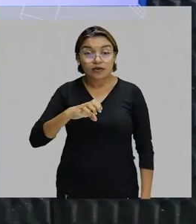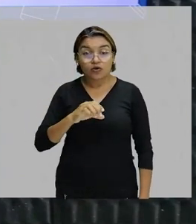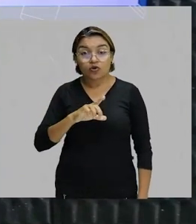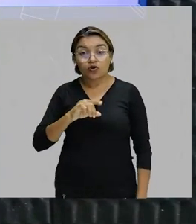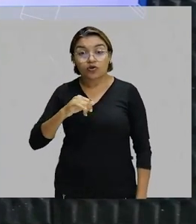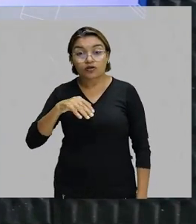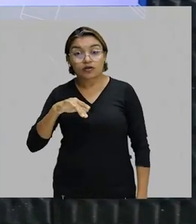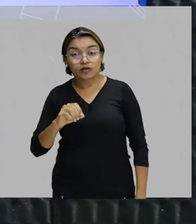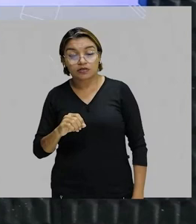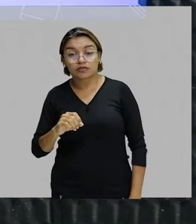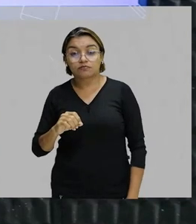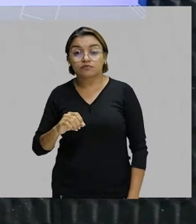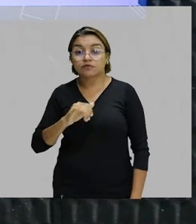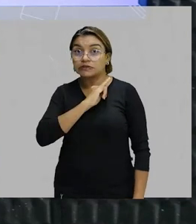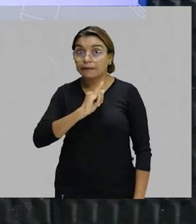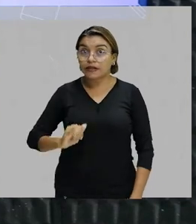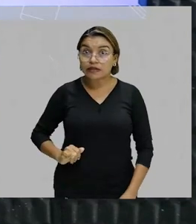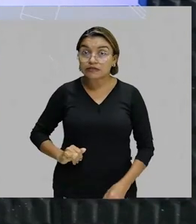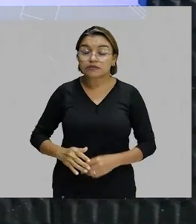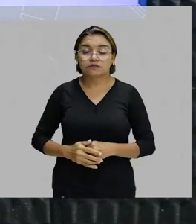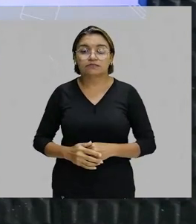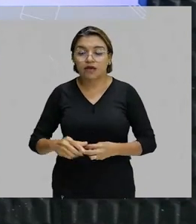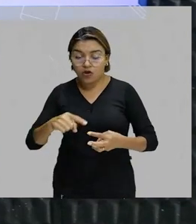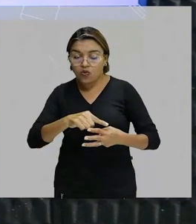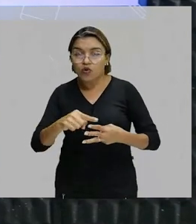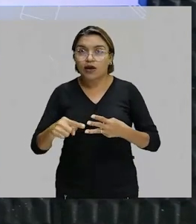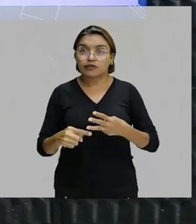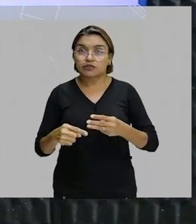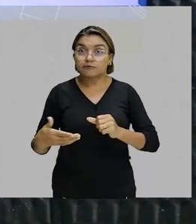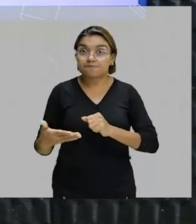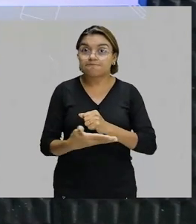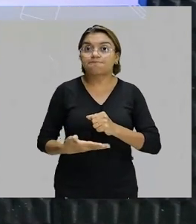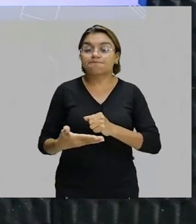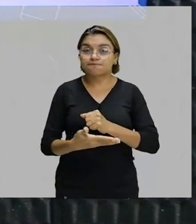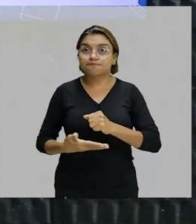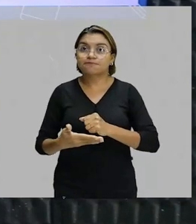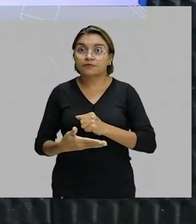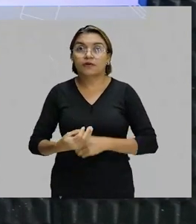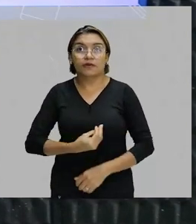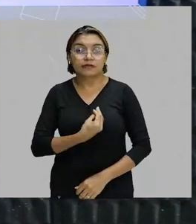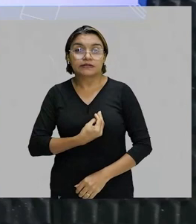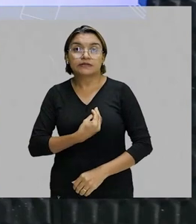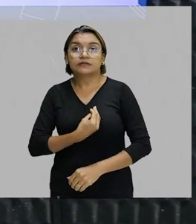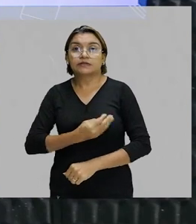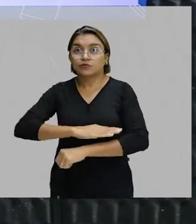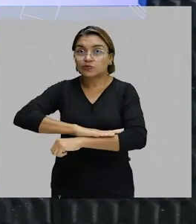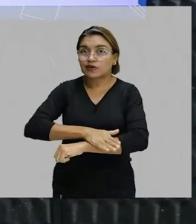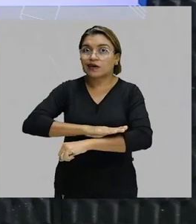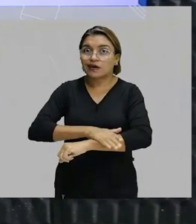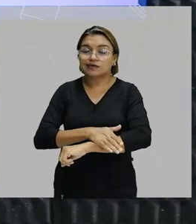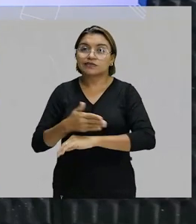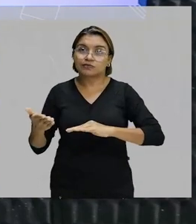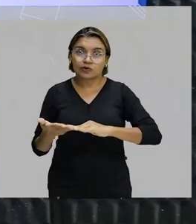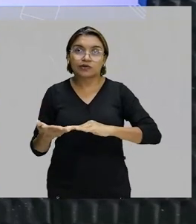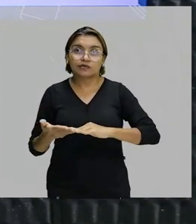imperialista são as três Raízes que fundamentam a existência desse racismo contemporâneo que a gente a